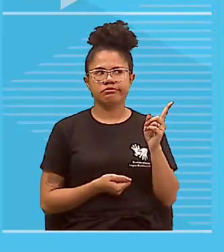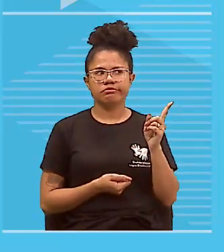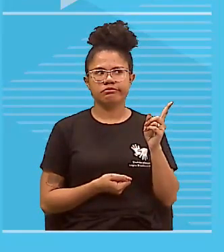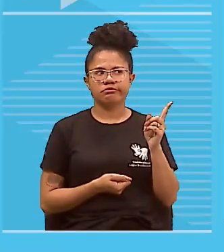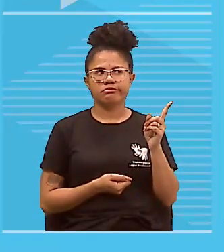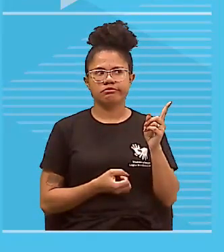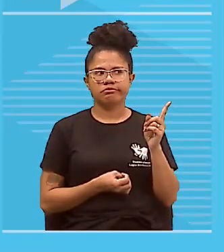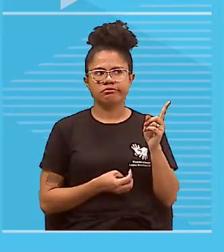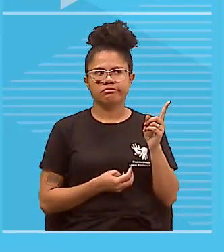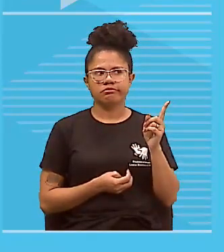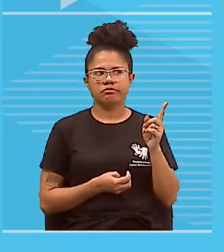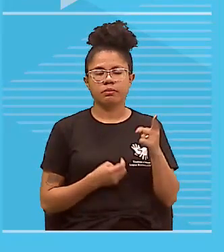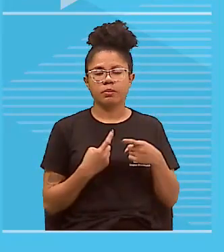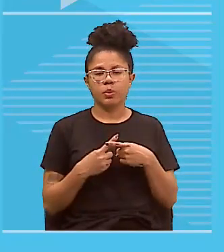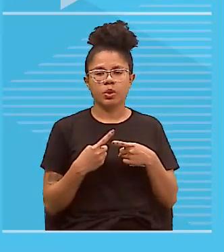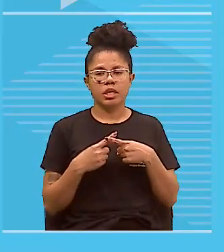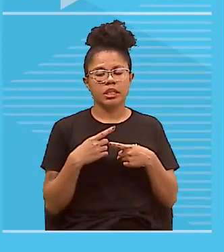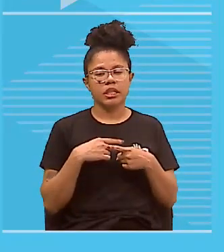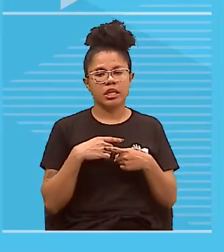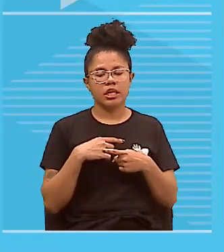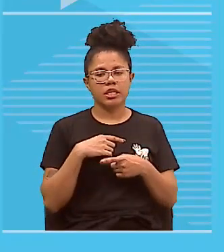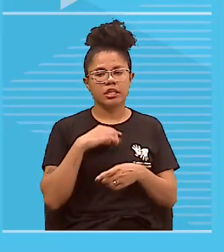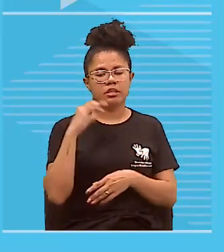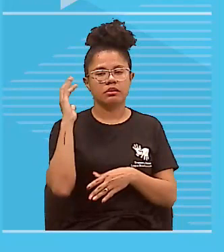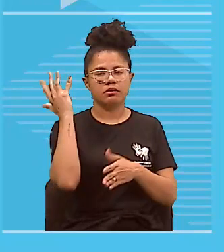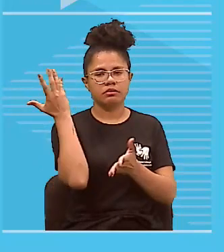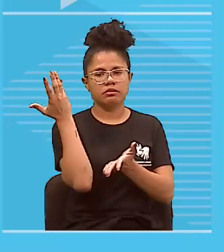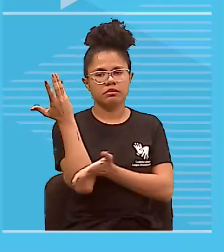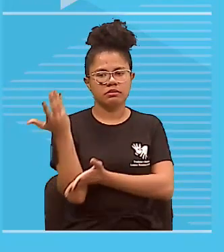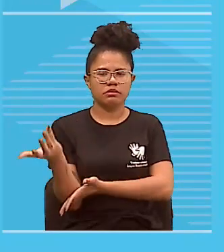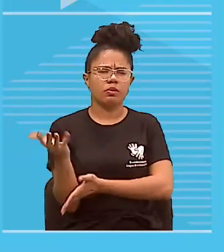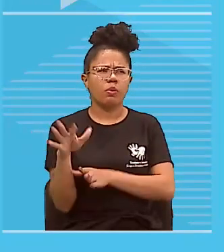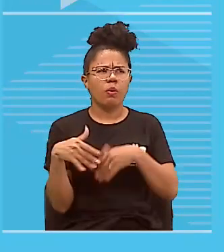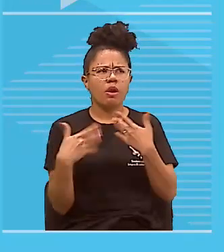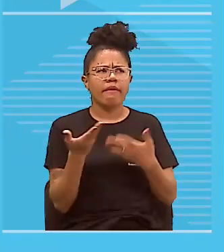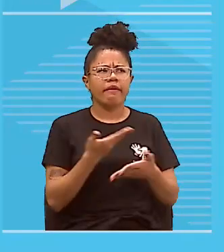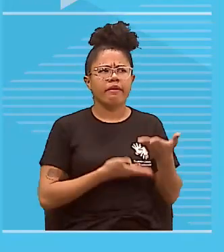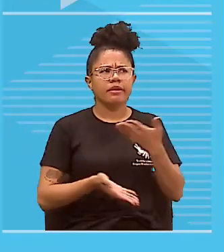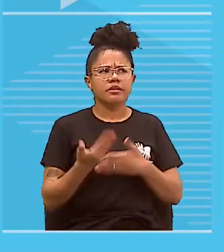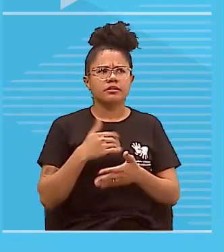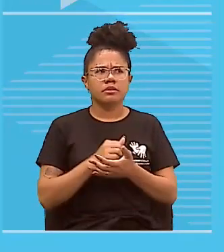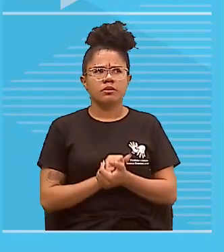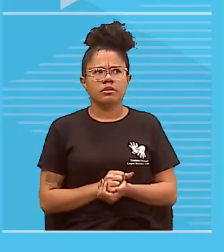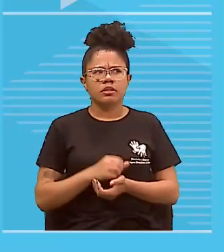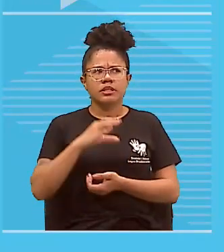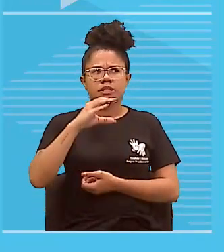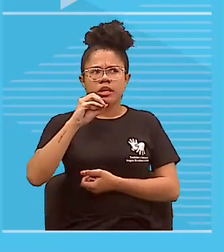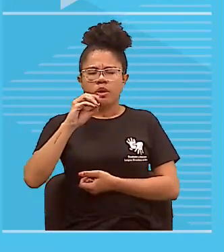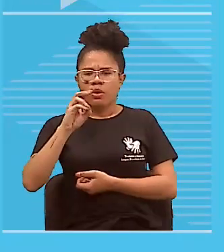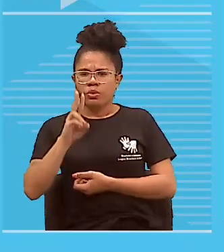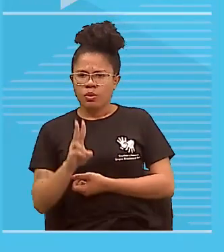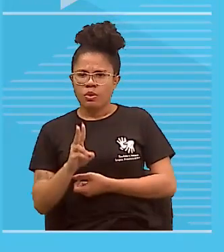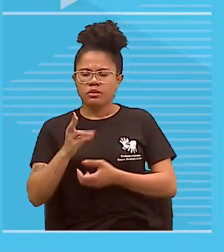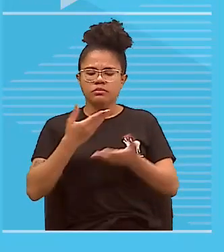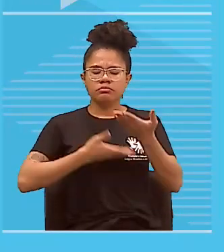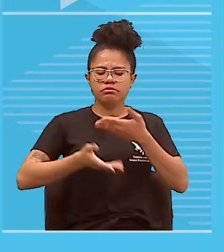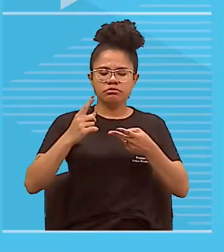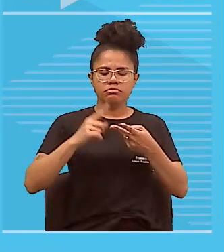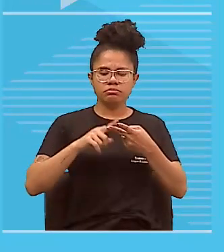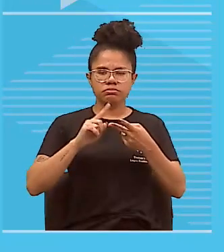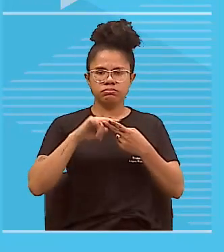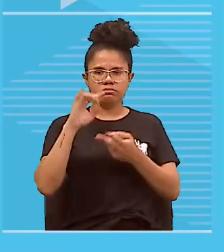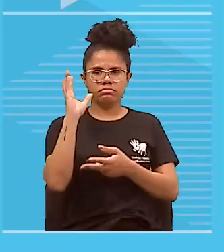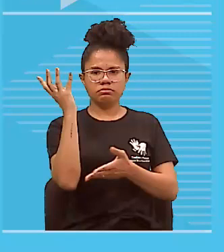relação do desmatamento com o dióxido de carbono na atmosfera? Vamos fazer assim?